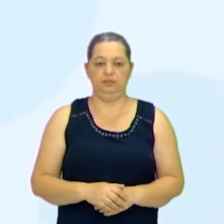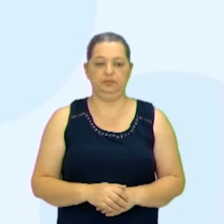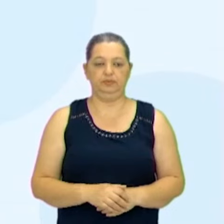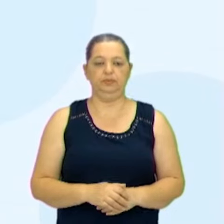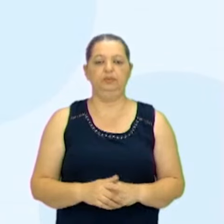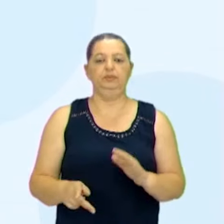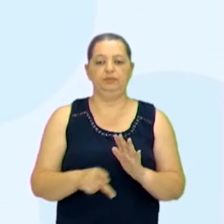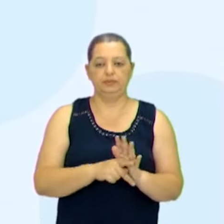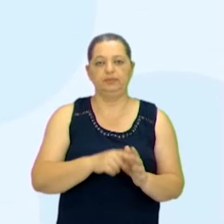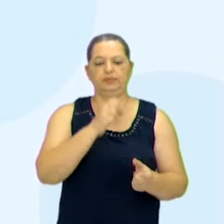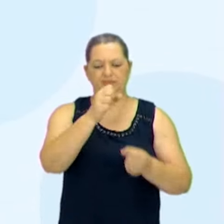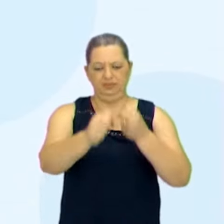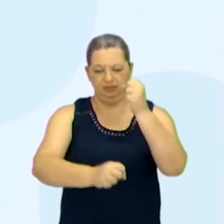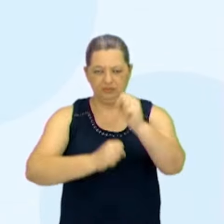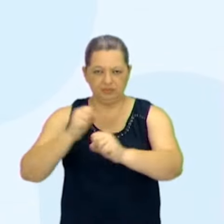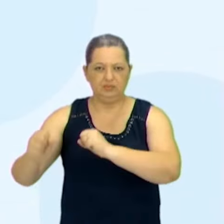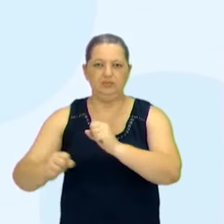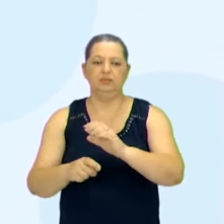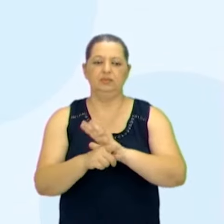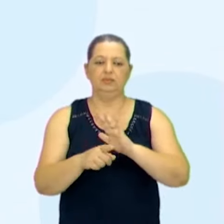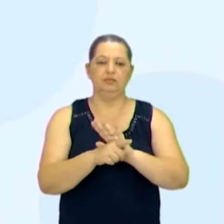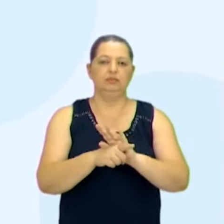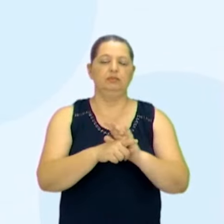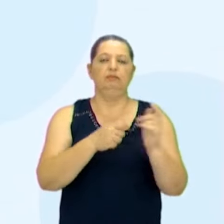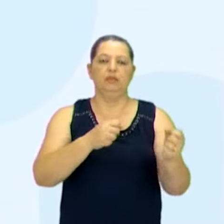em massa, atentados suicidas e